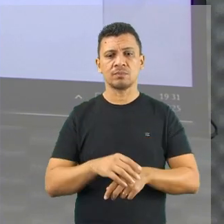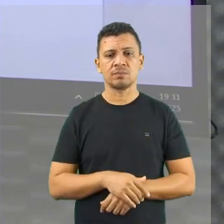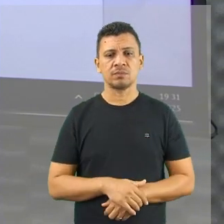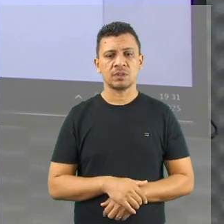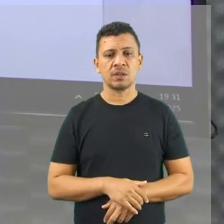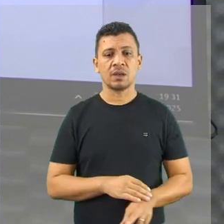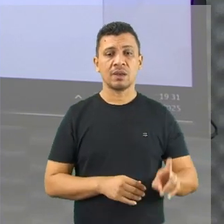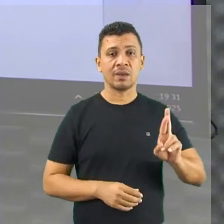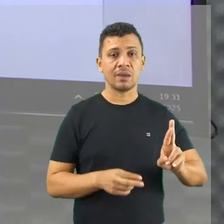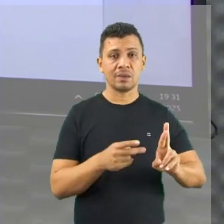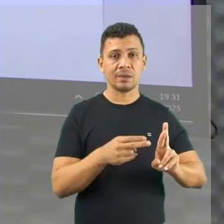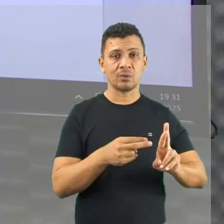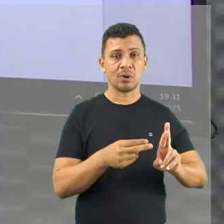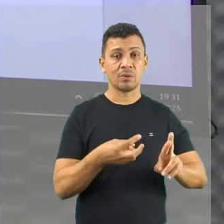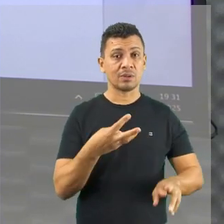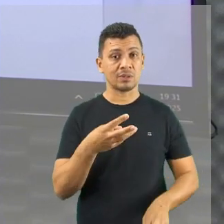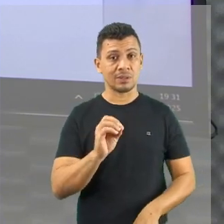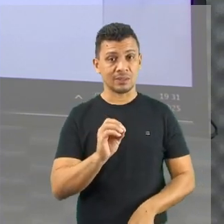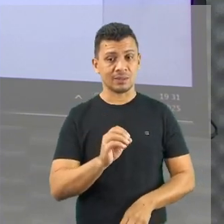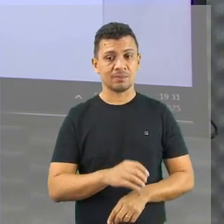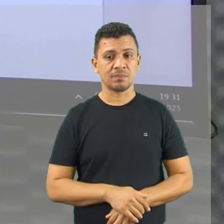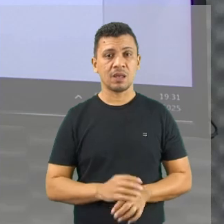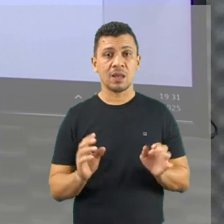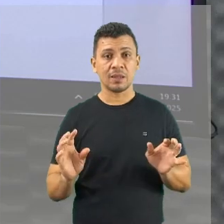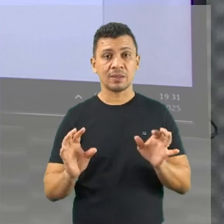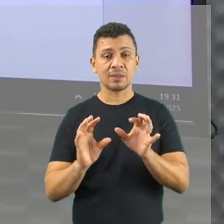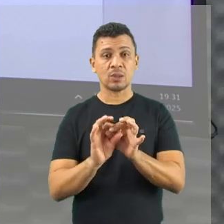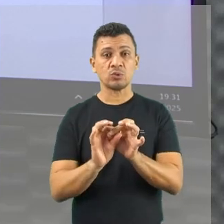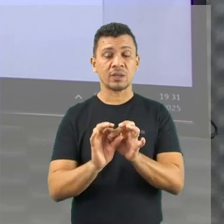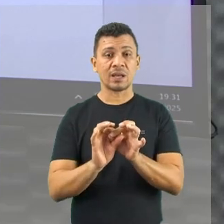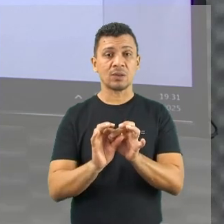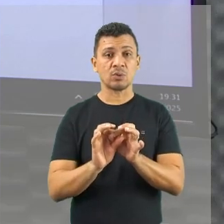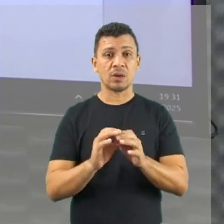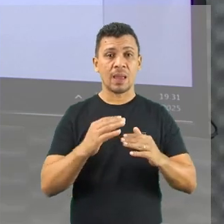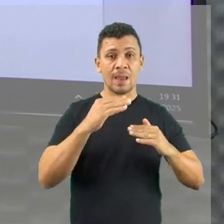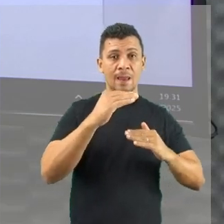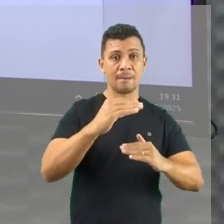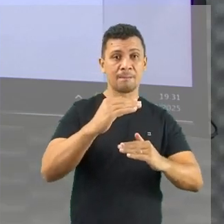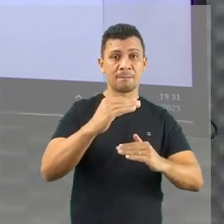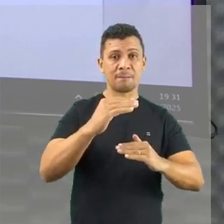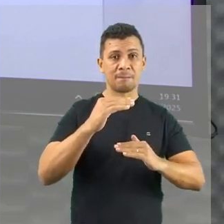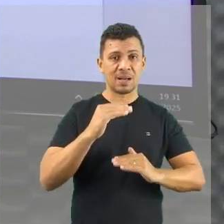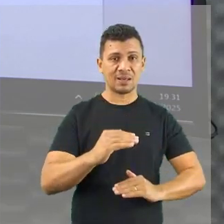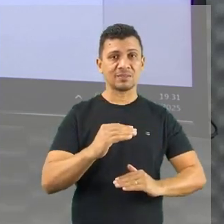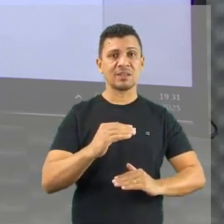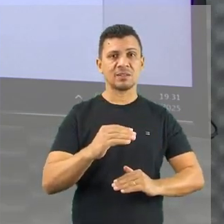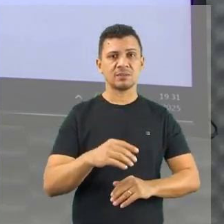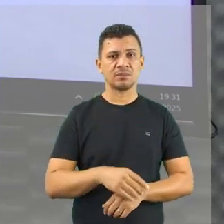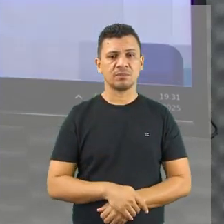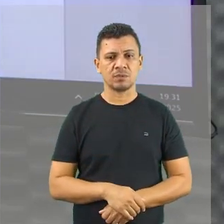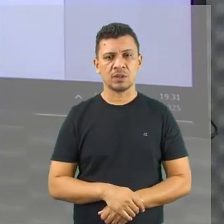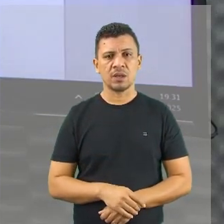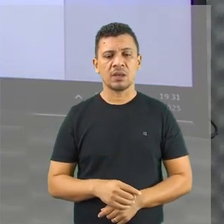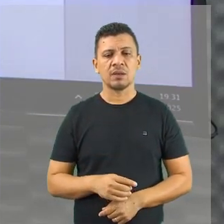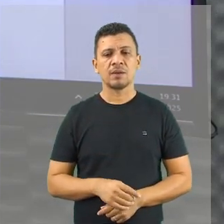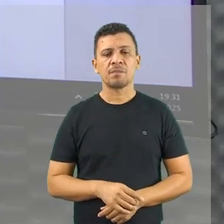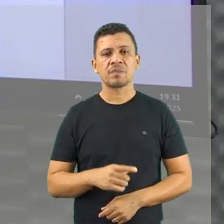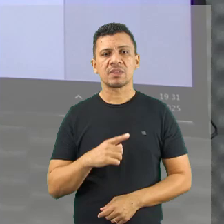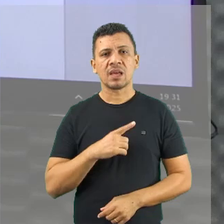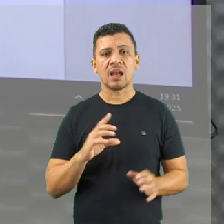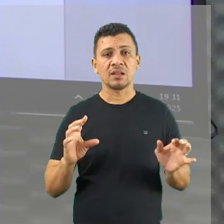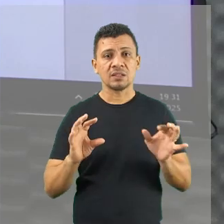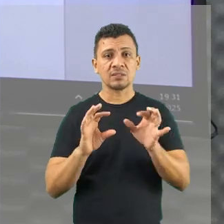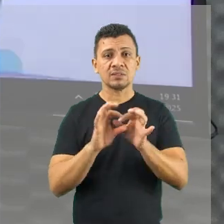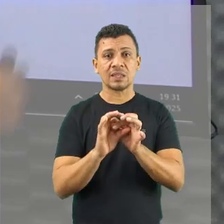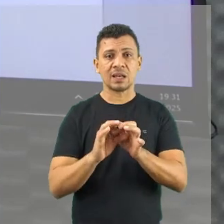de resistência 30 estão ligados em paralelo. É o daí? O que significa resistores ligados